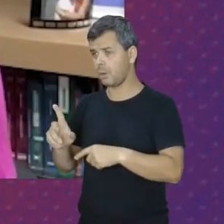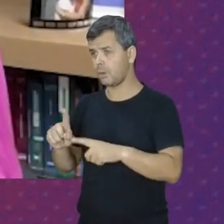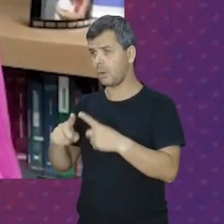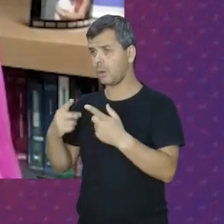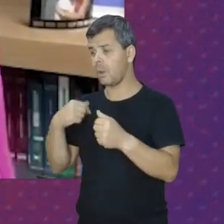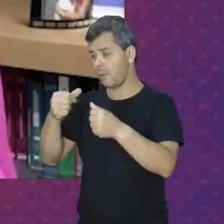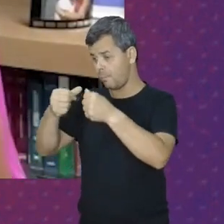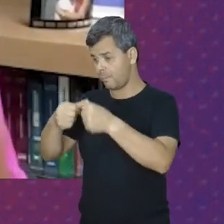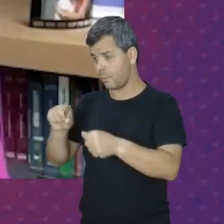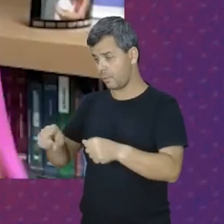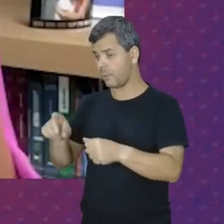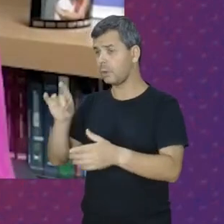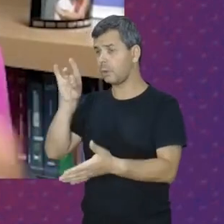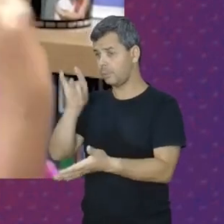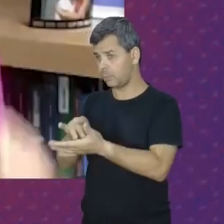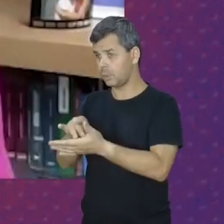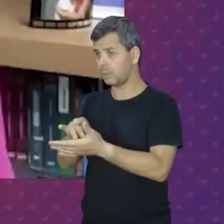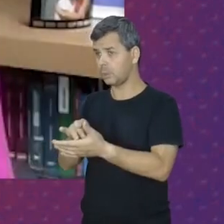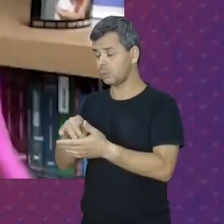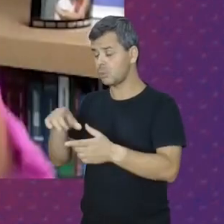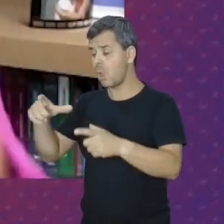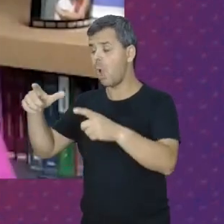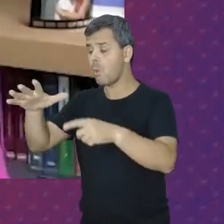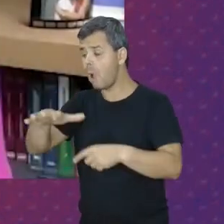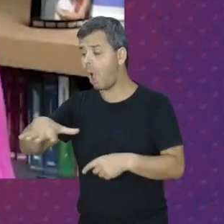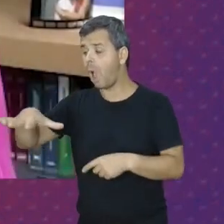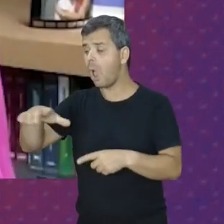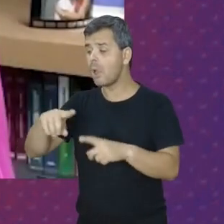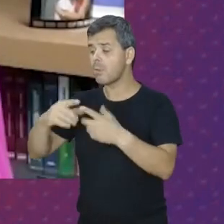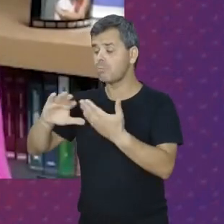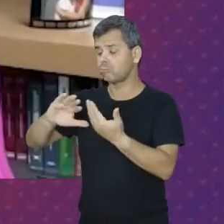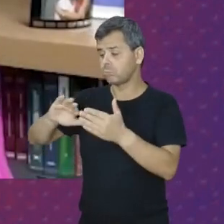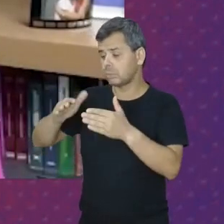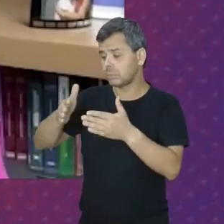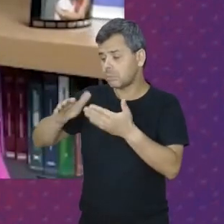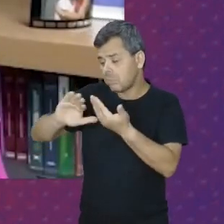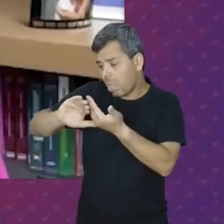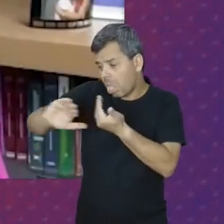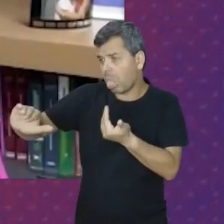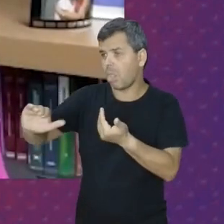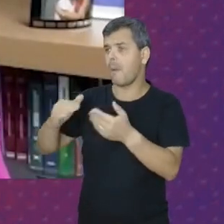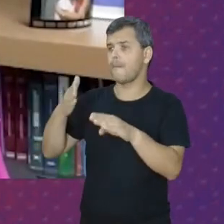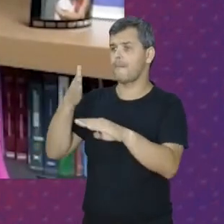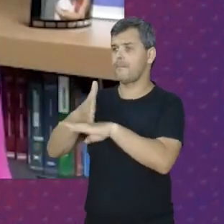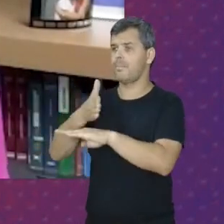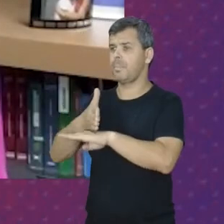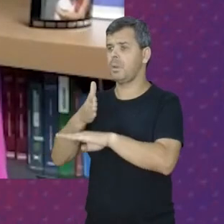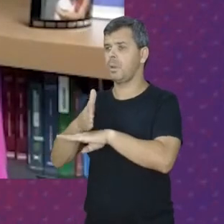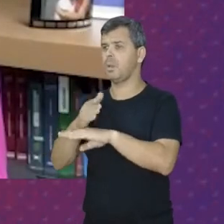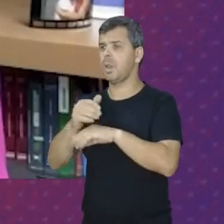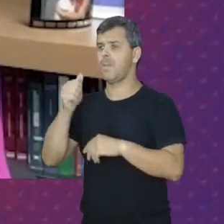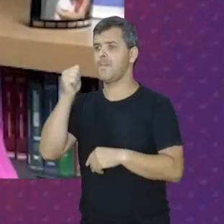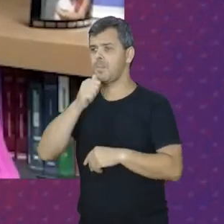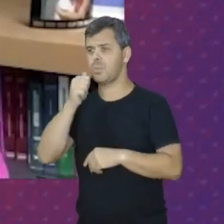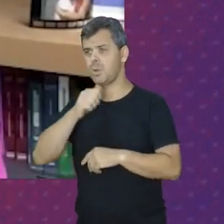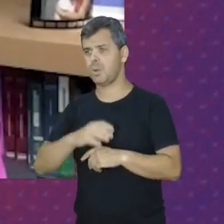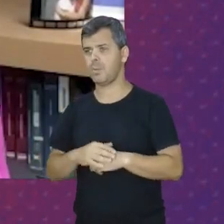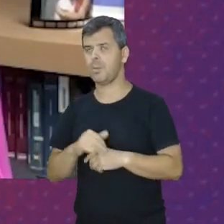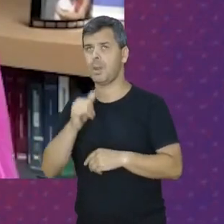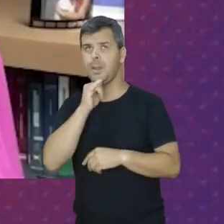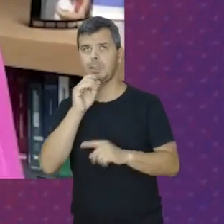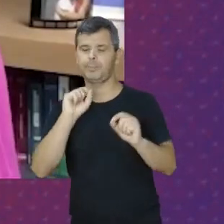e fica realmente sendo um espaço de exclusão da participação das mulheres. Vou